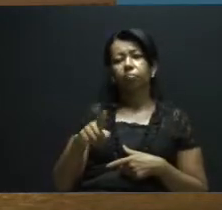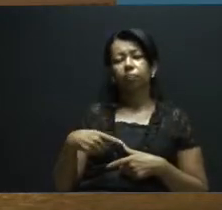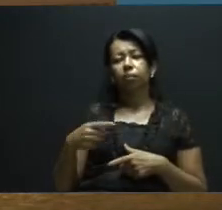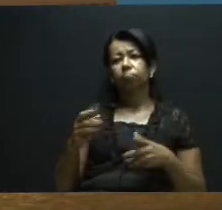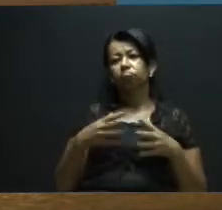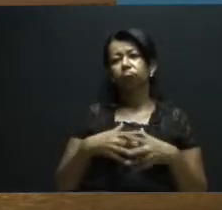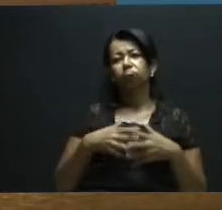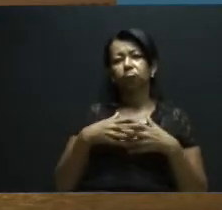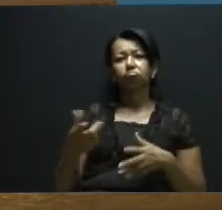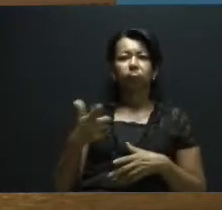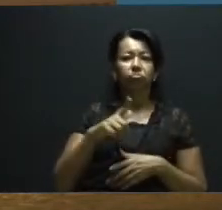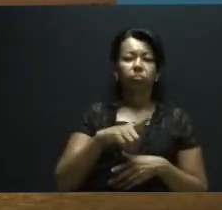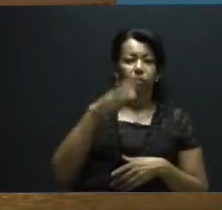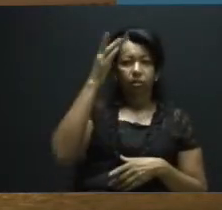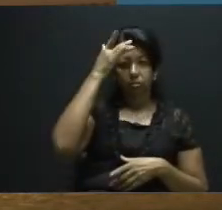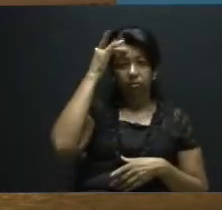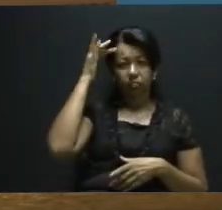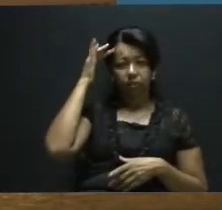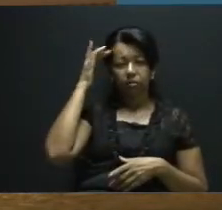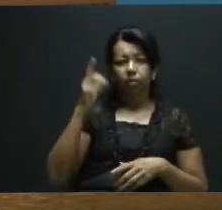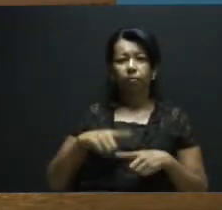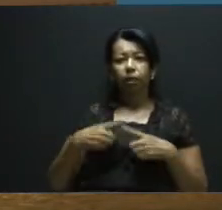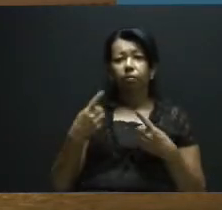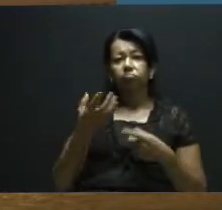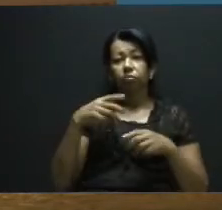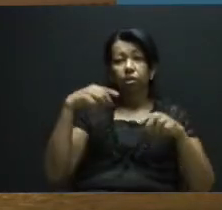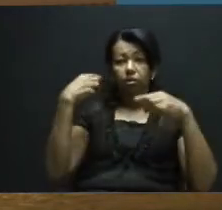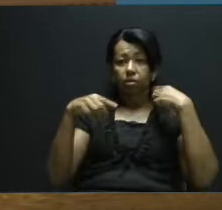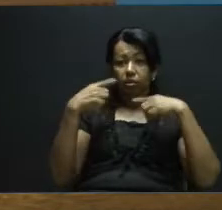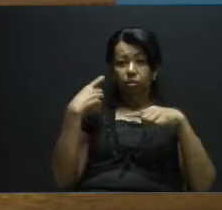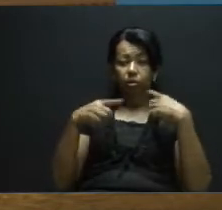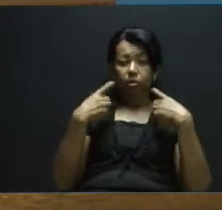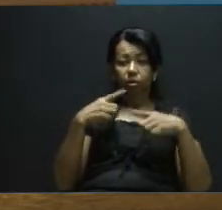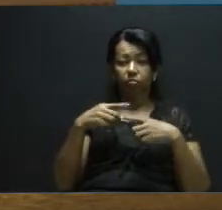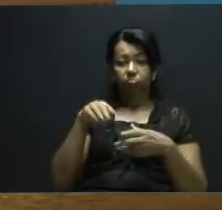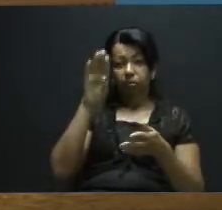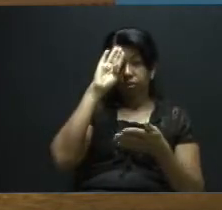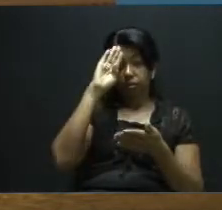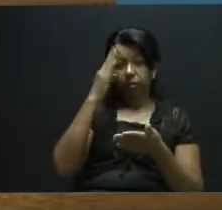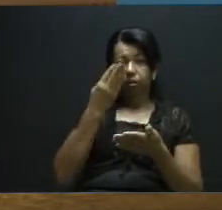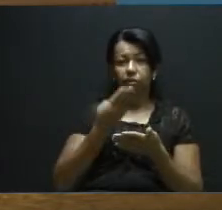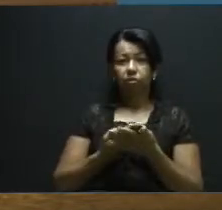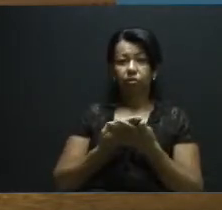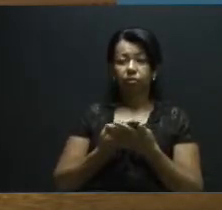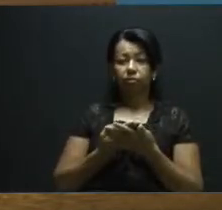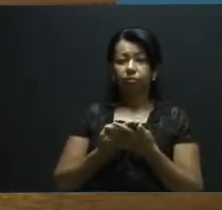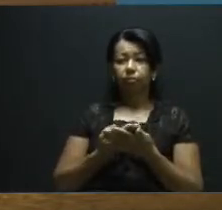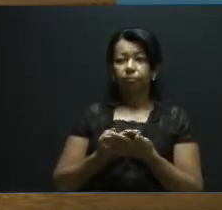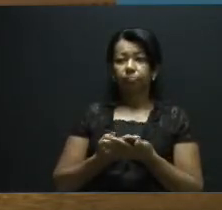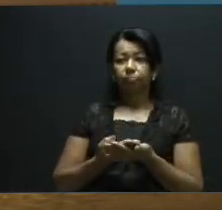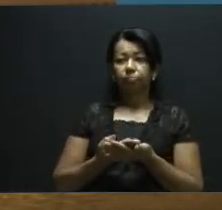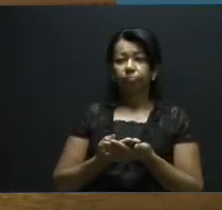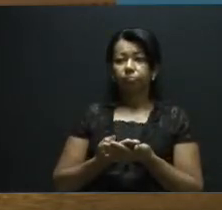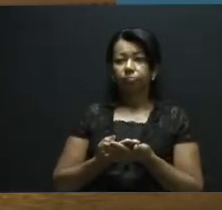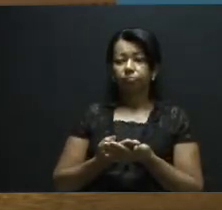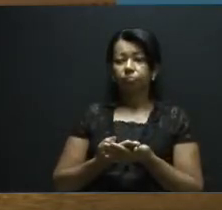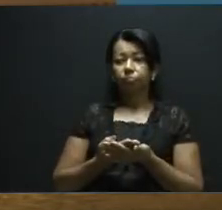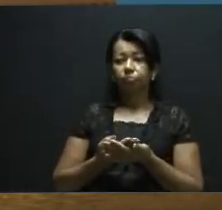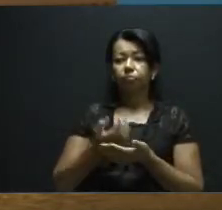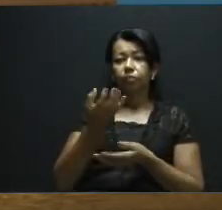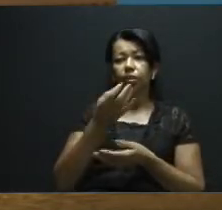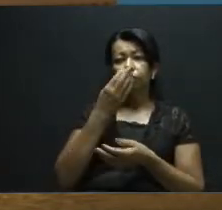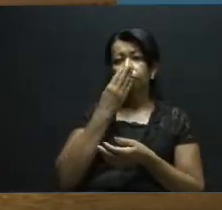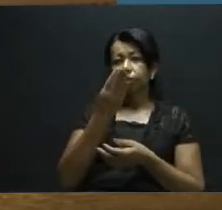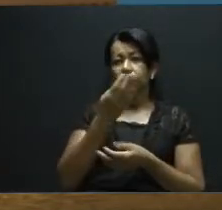pessoas mas parece que é uma discussão que eu acredito eu acredito eu quero